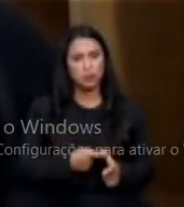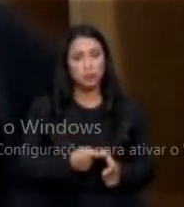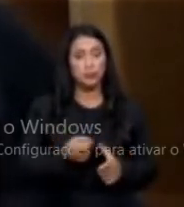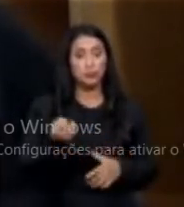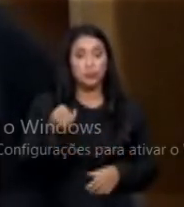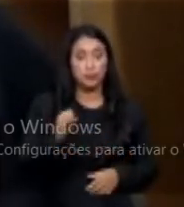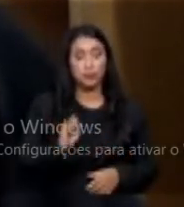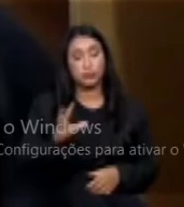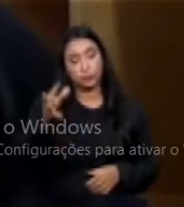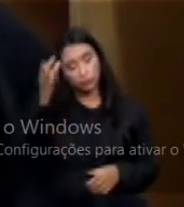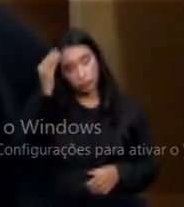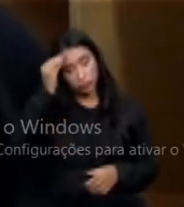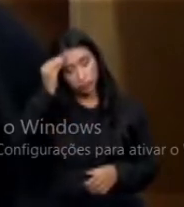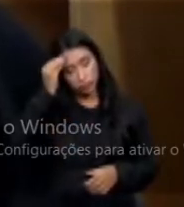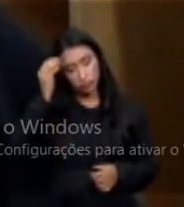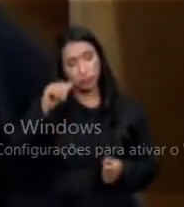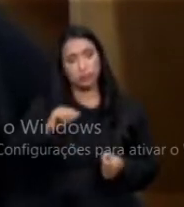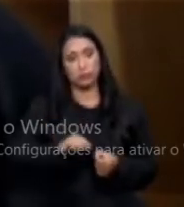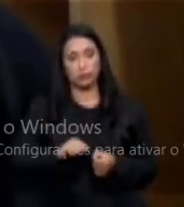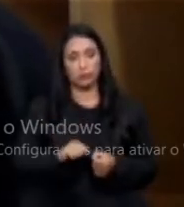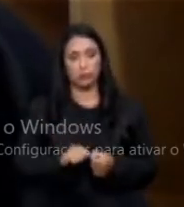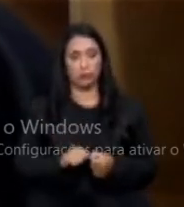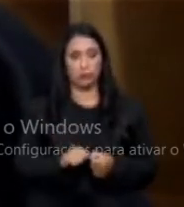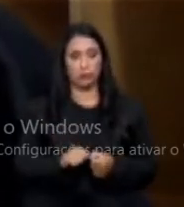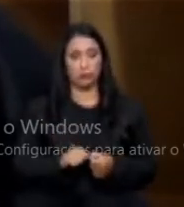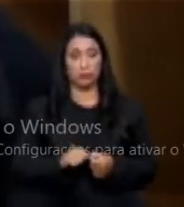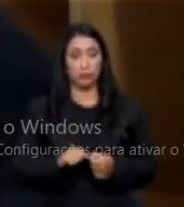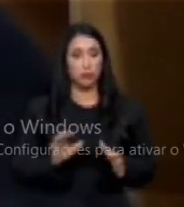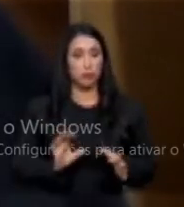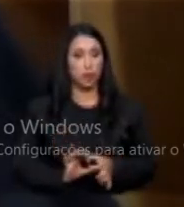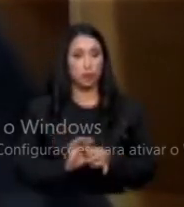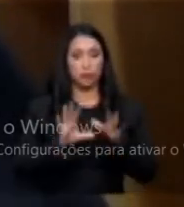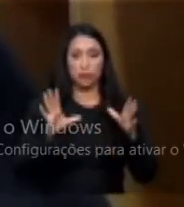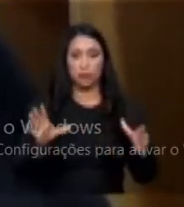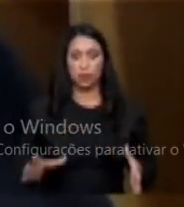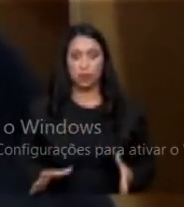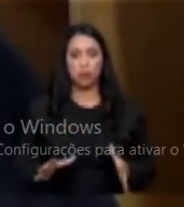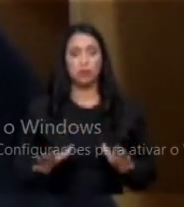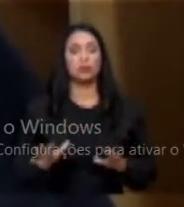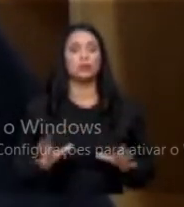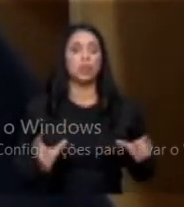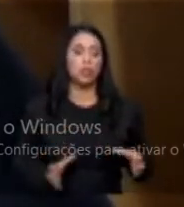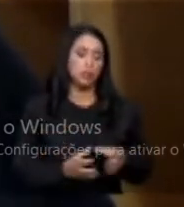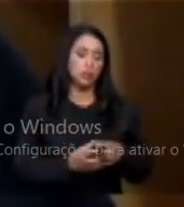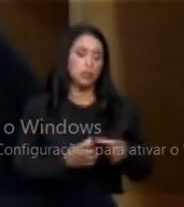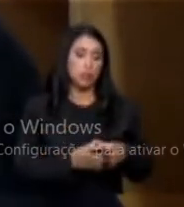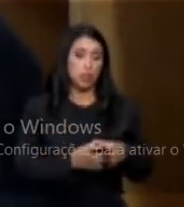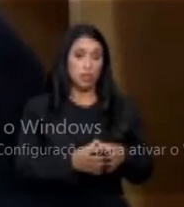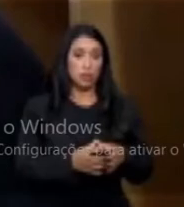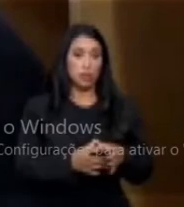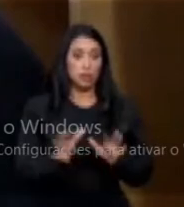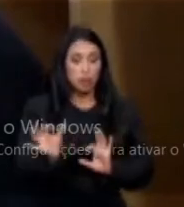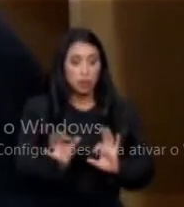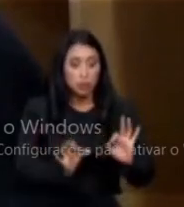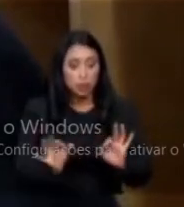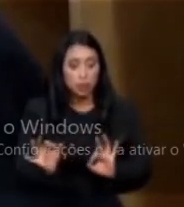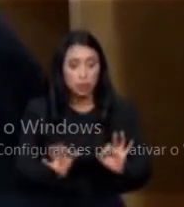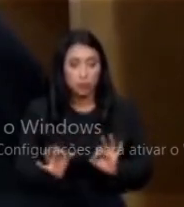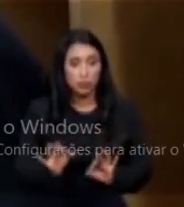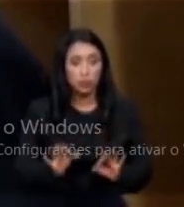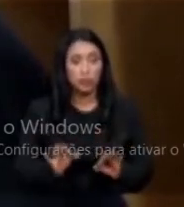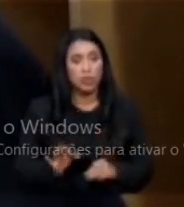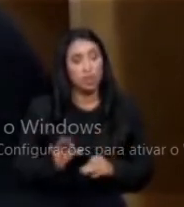se a leitura que se faz dele é de uma autorização para que as federações se formem em cima